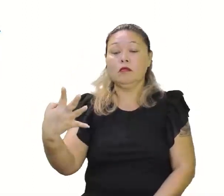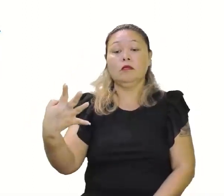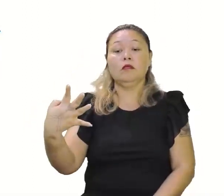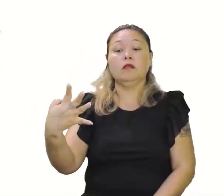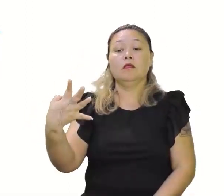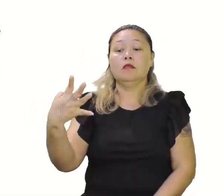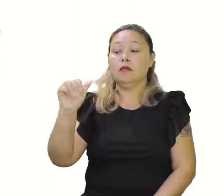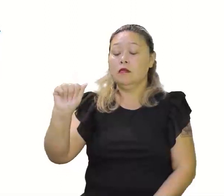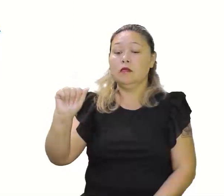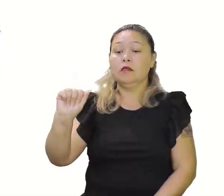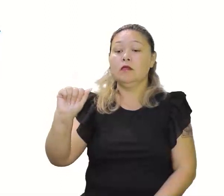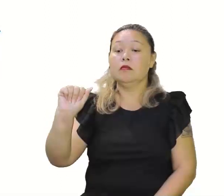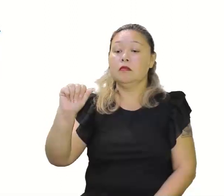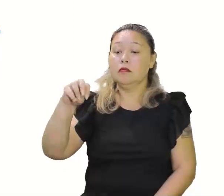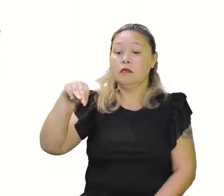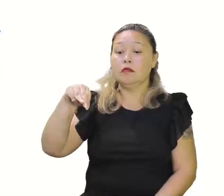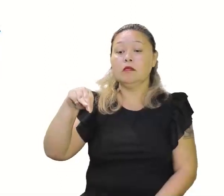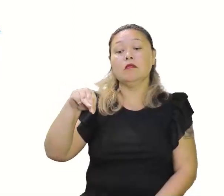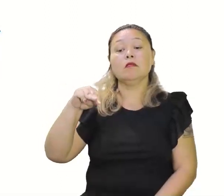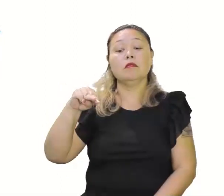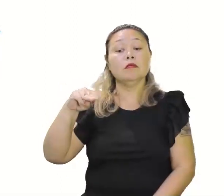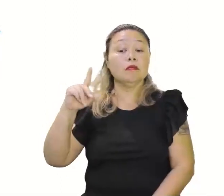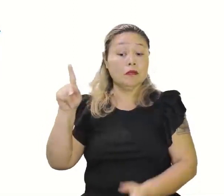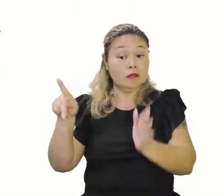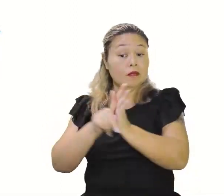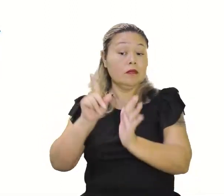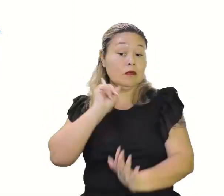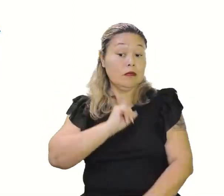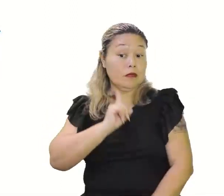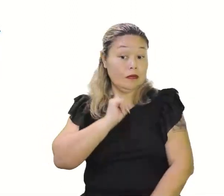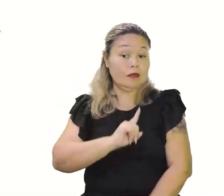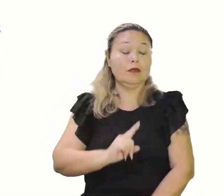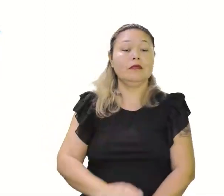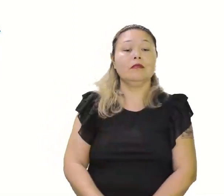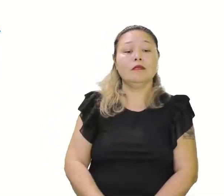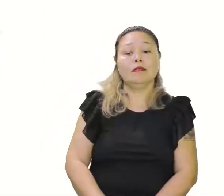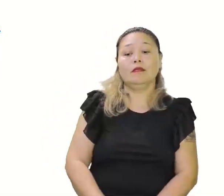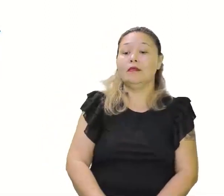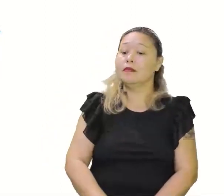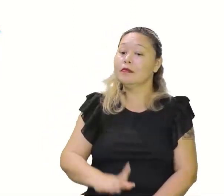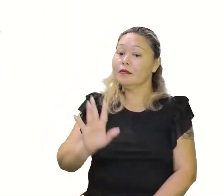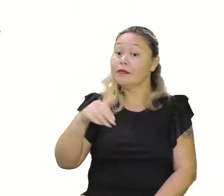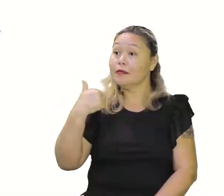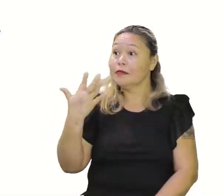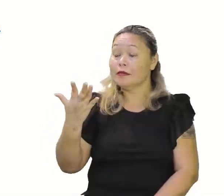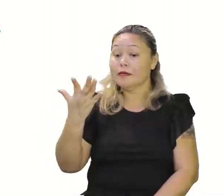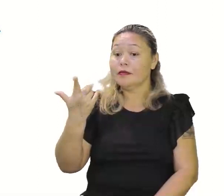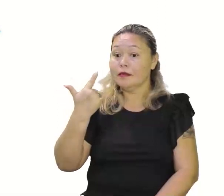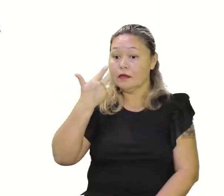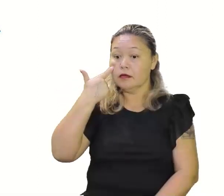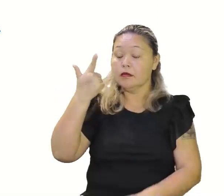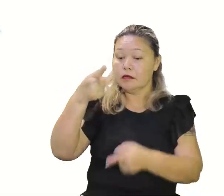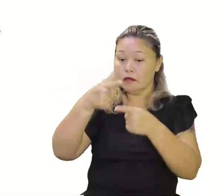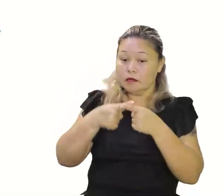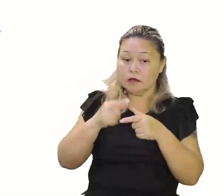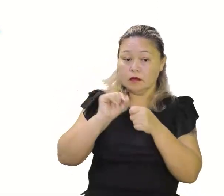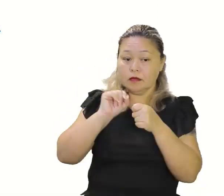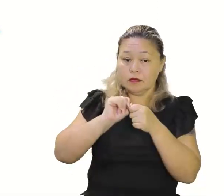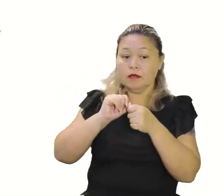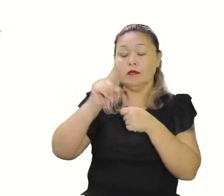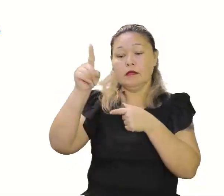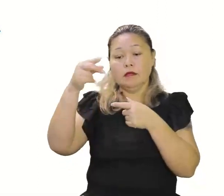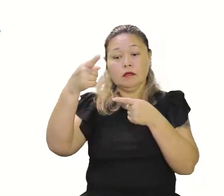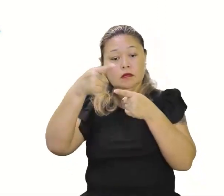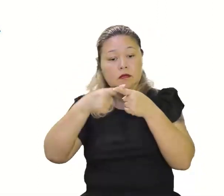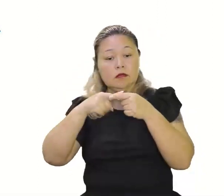2,54 alqueires mineiros. Aqui é só fazer a multiplicação, tá? A gente tá indo meio direitinho aí, ó. 4,84